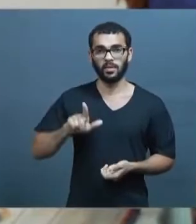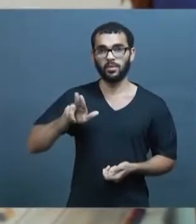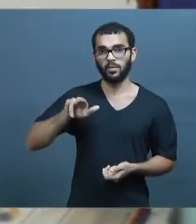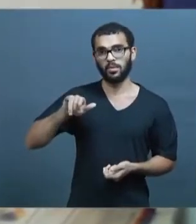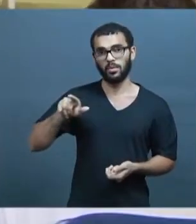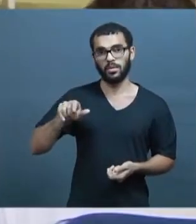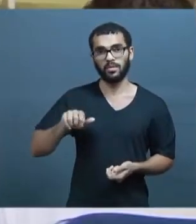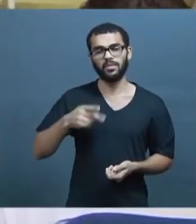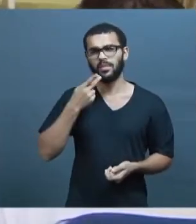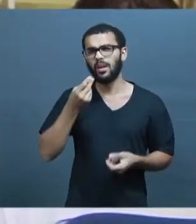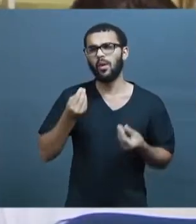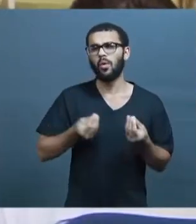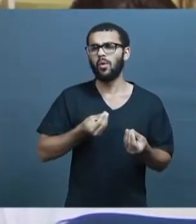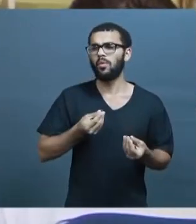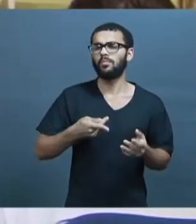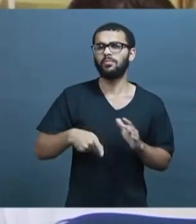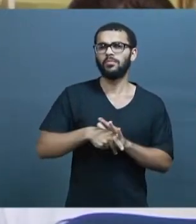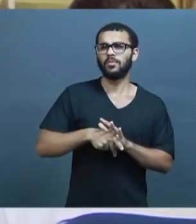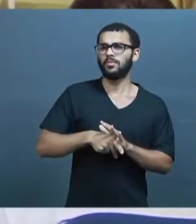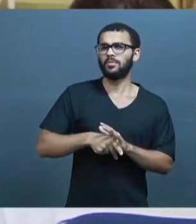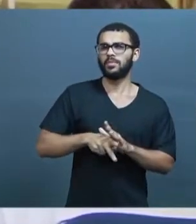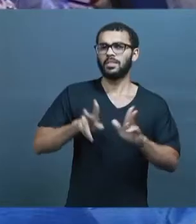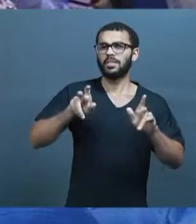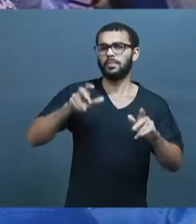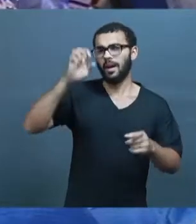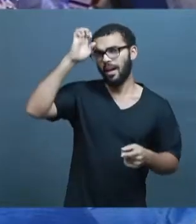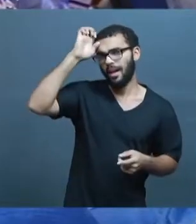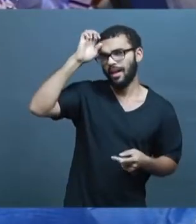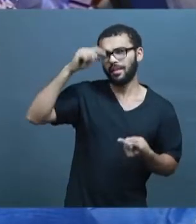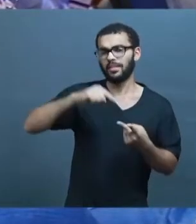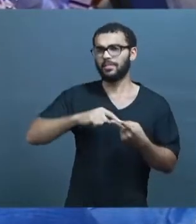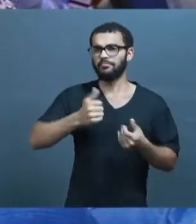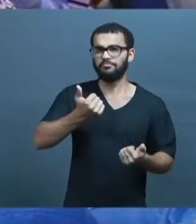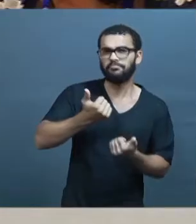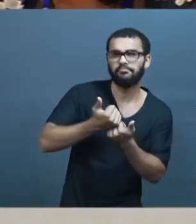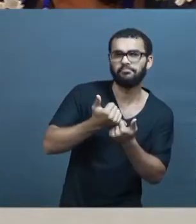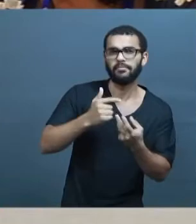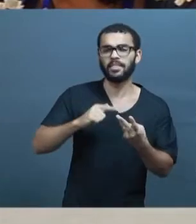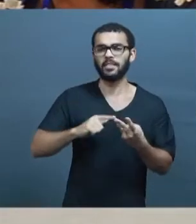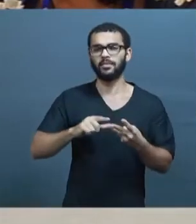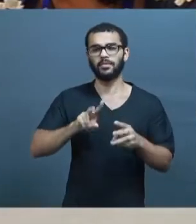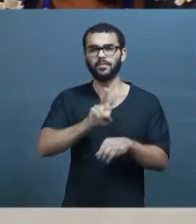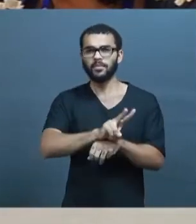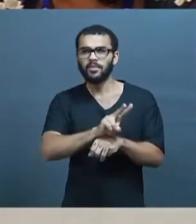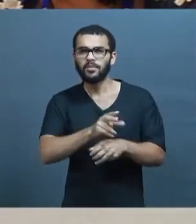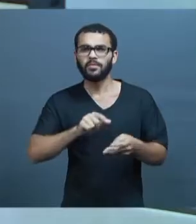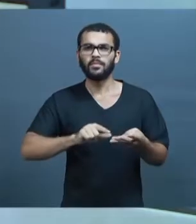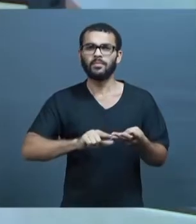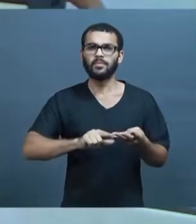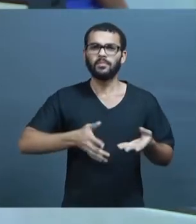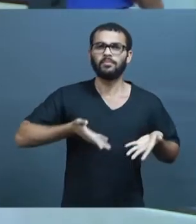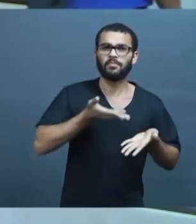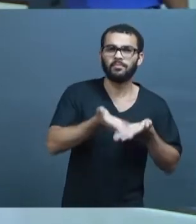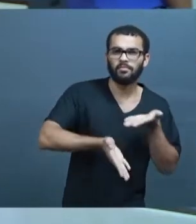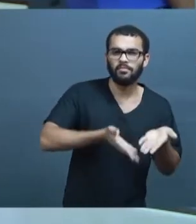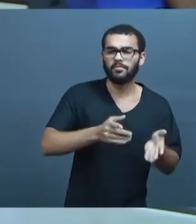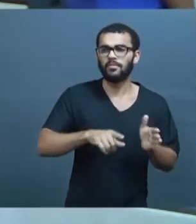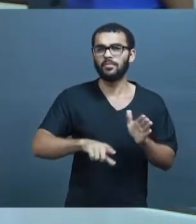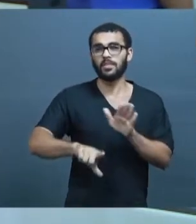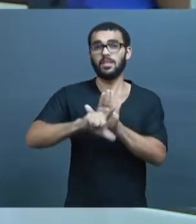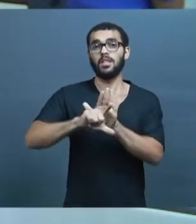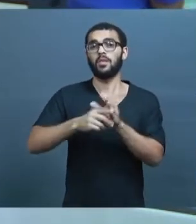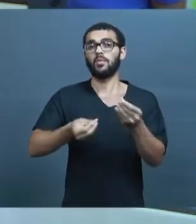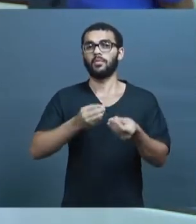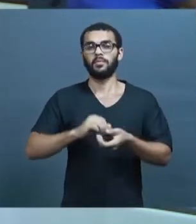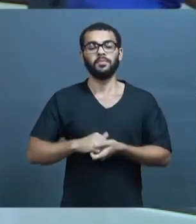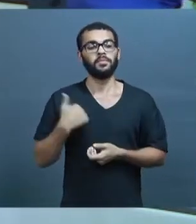aborda temas como ética, métodos alternativos, técnicas e cuidados, genética e legislação. Tudo que a gente